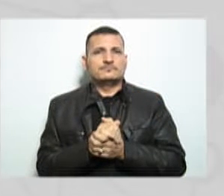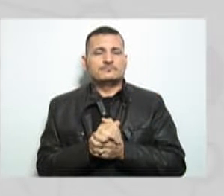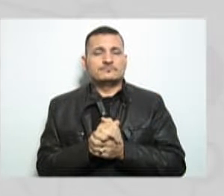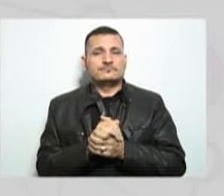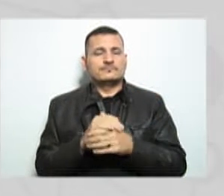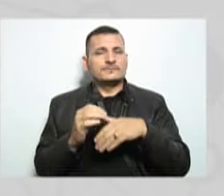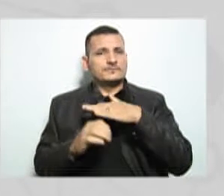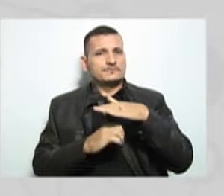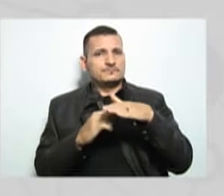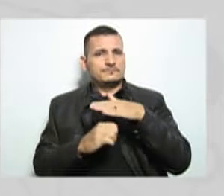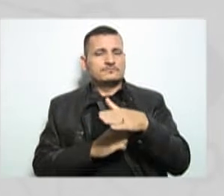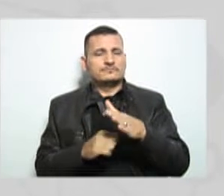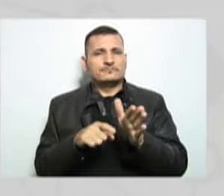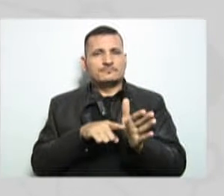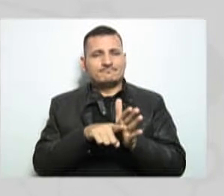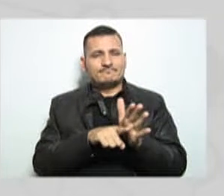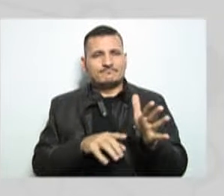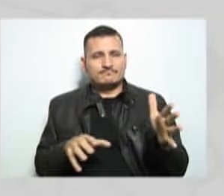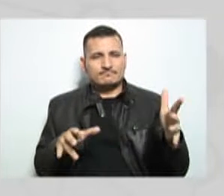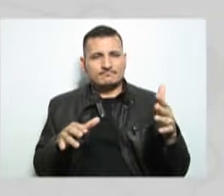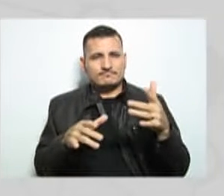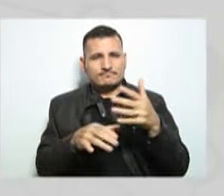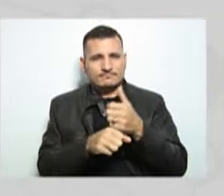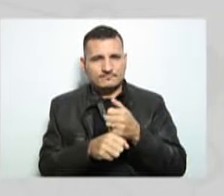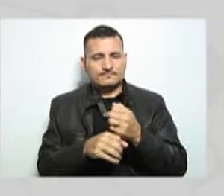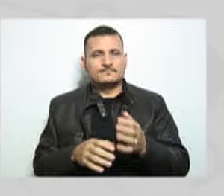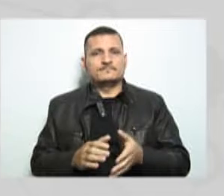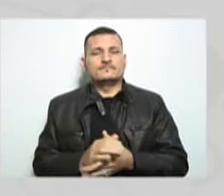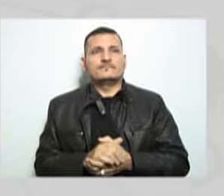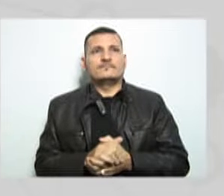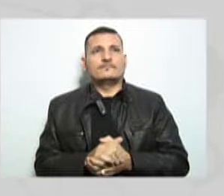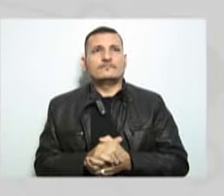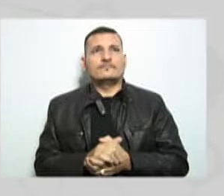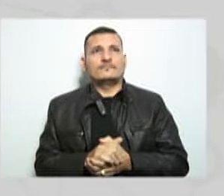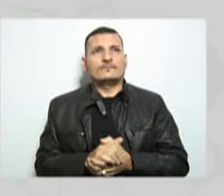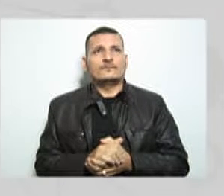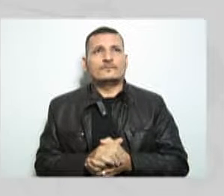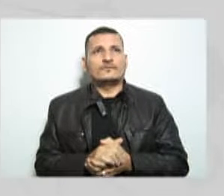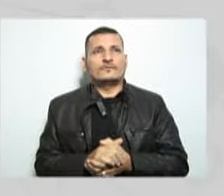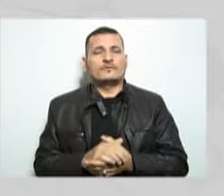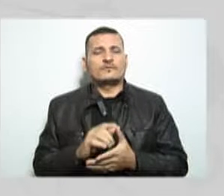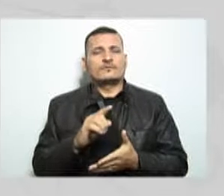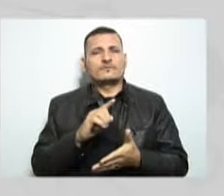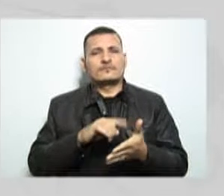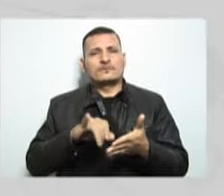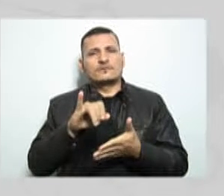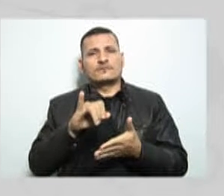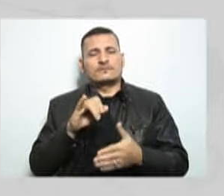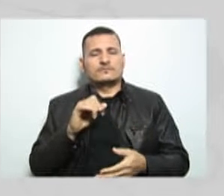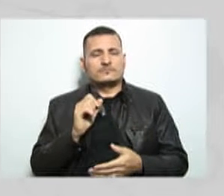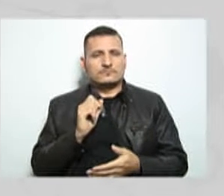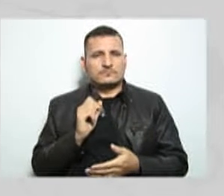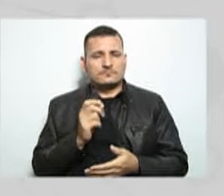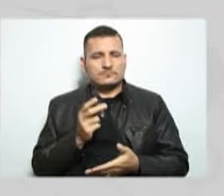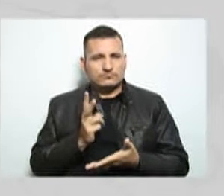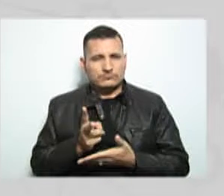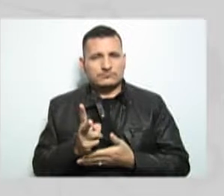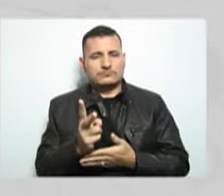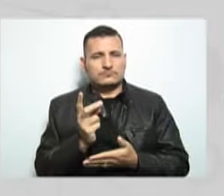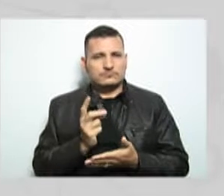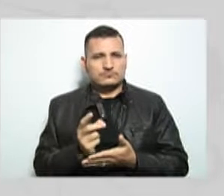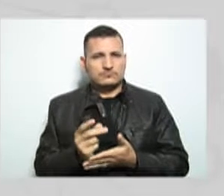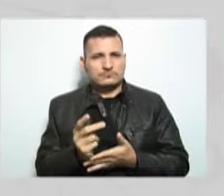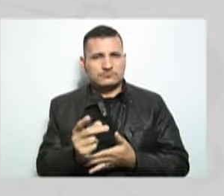empresas para fazer o levantamento. Vamos para o próximo, o inventário permanente. O que é o inventário permanente?